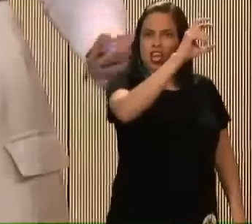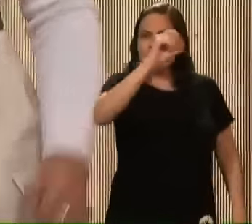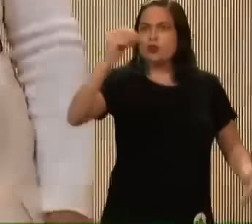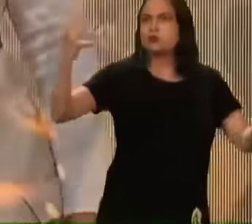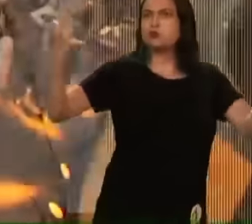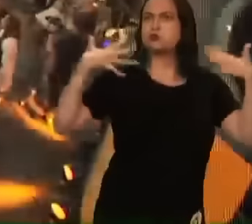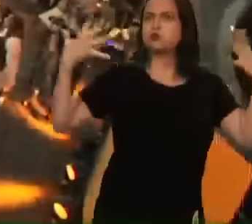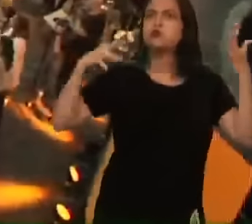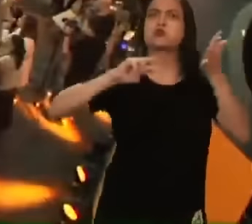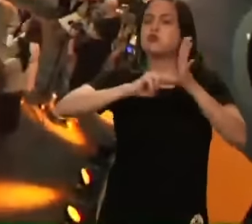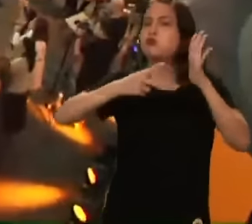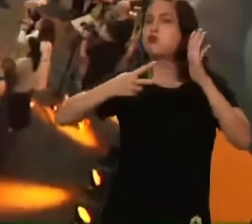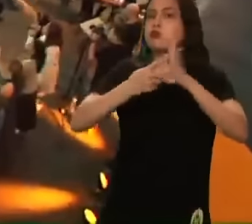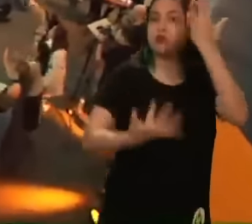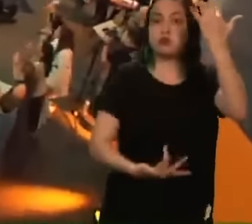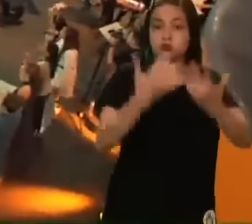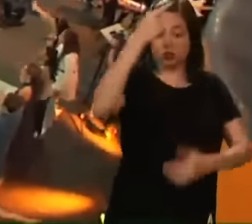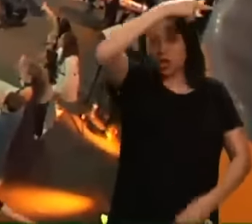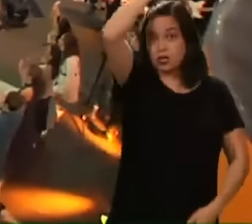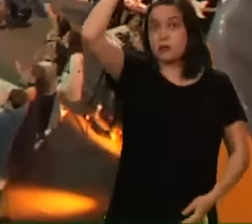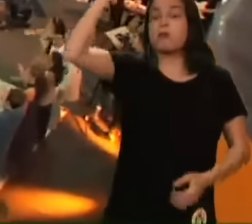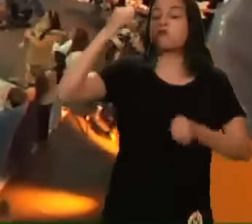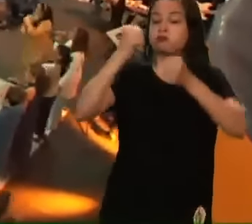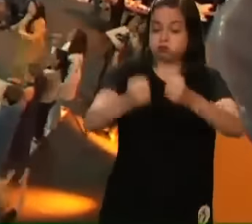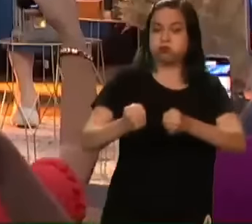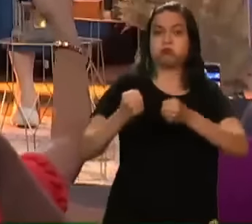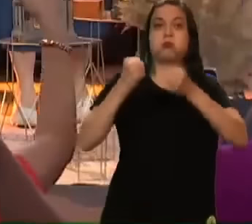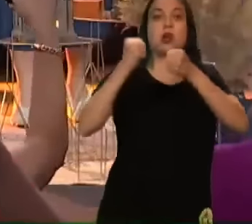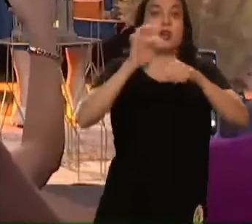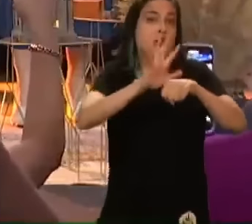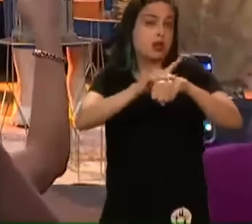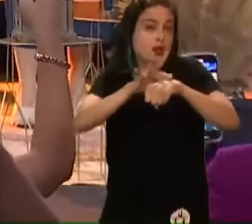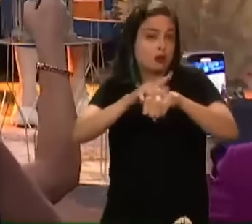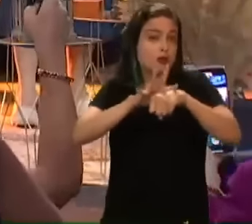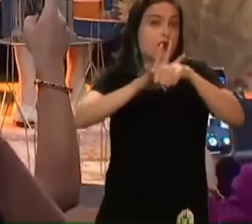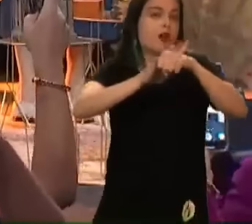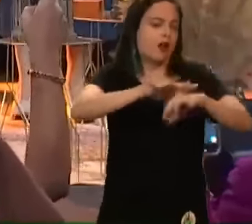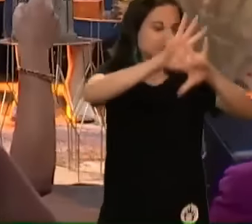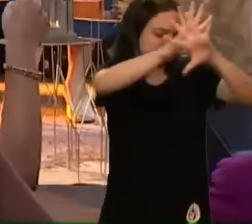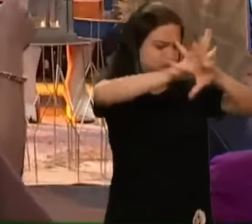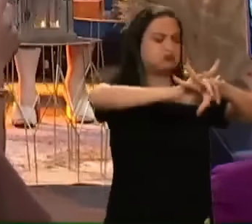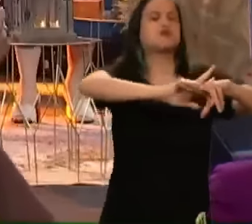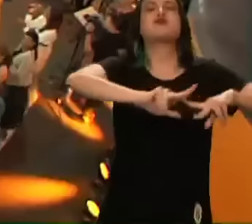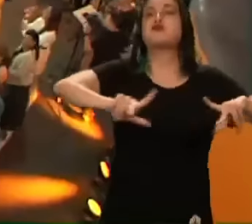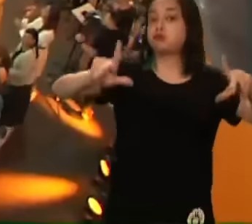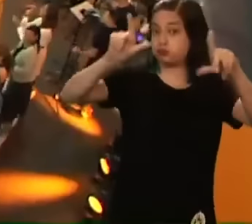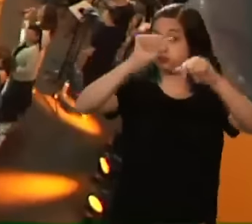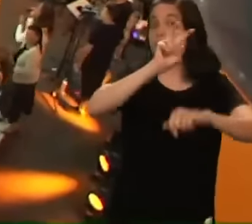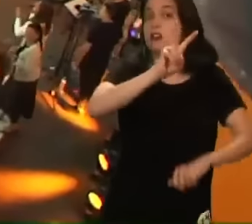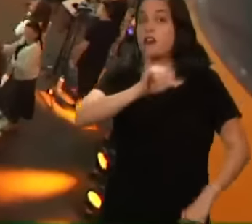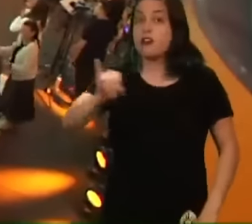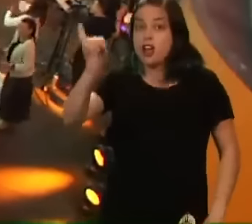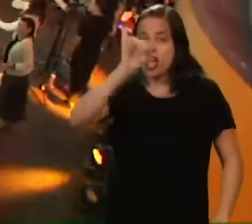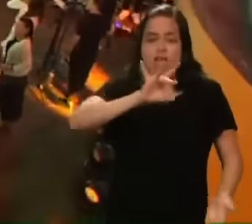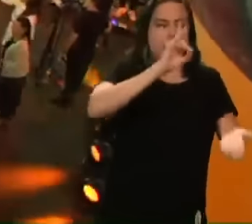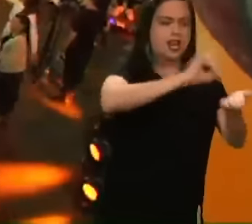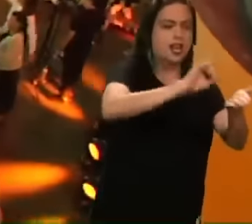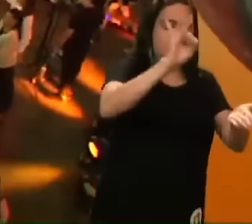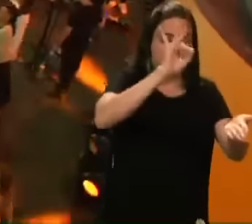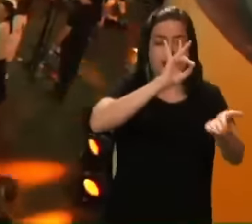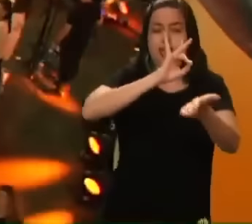Eita. 500 graus de puro fogo, santo e poder. Pra fazer enfermidade desaparecer.